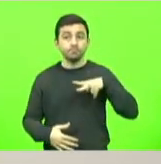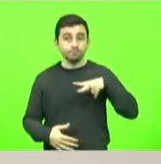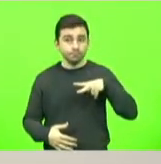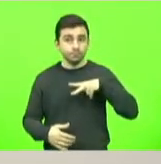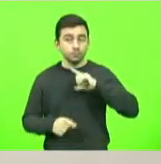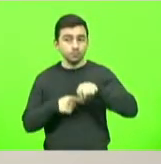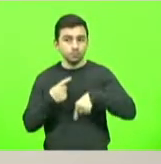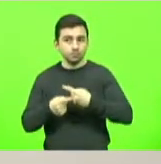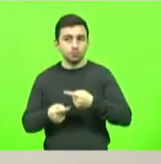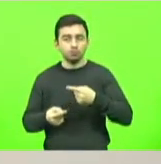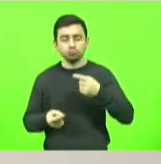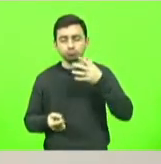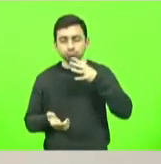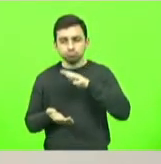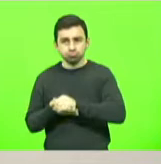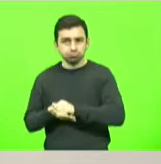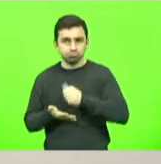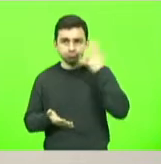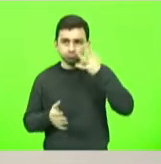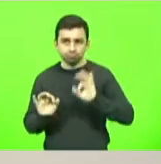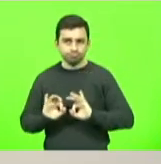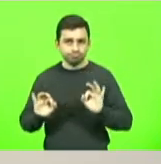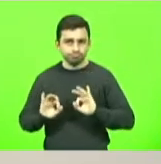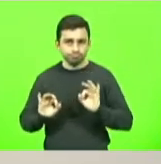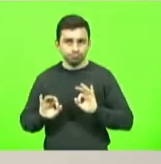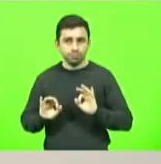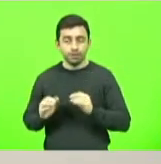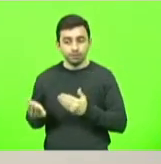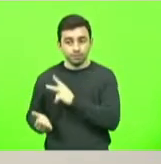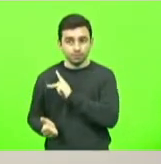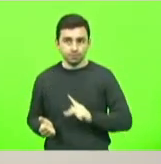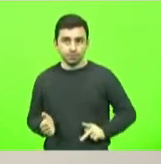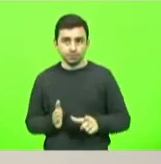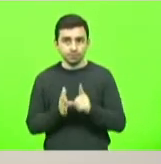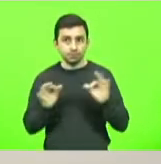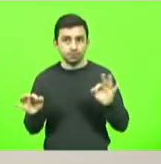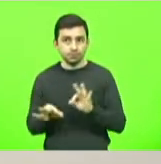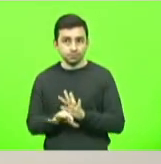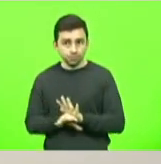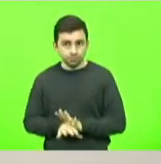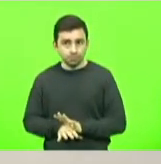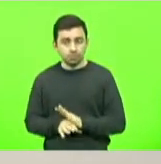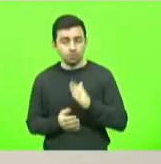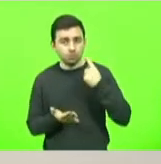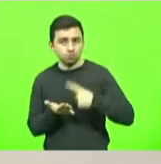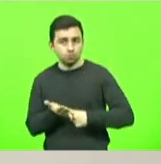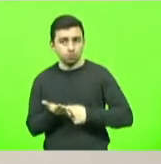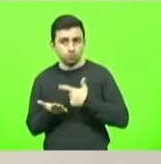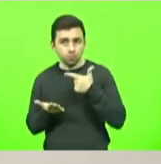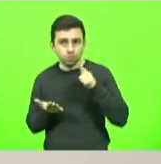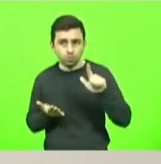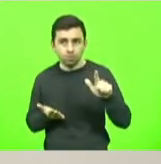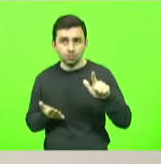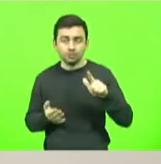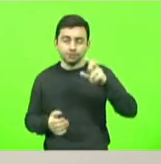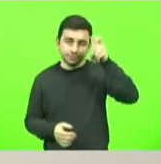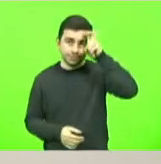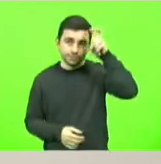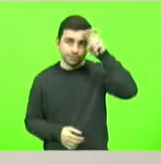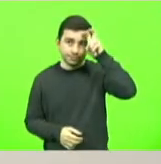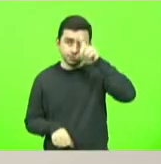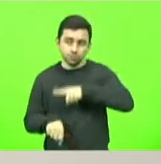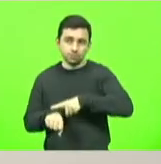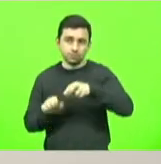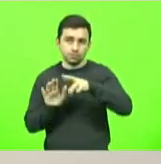inscritos. Nada mais havendo a tratar, o senhor presidente, antes de encerrar a sessão, convocou outra ordinária para quinta-feira, no